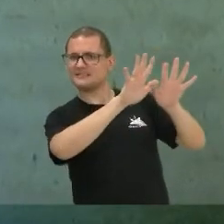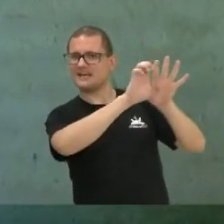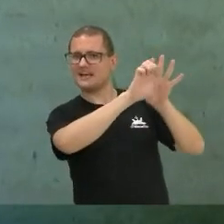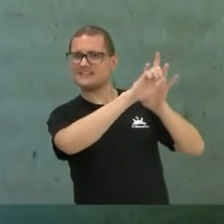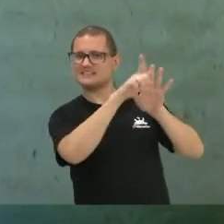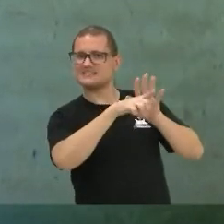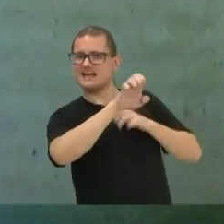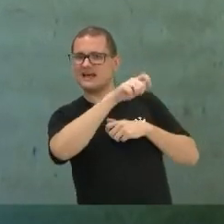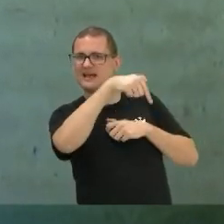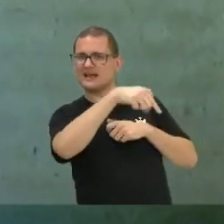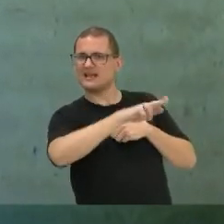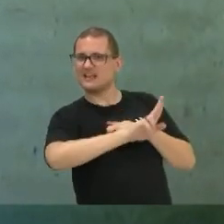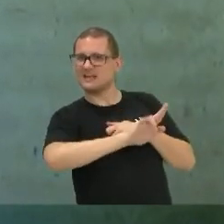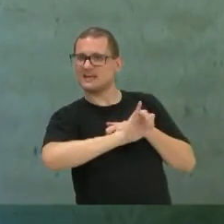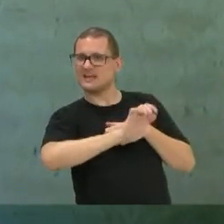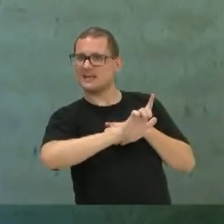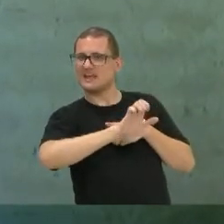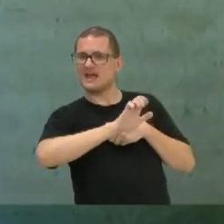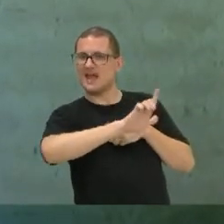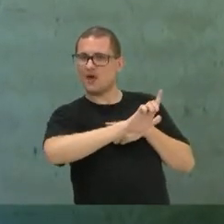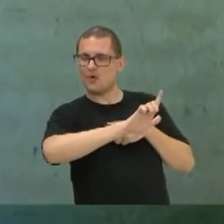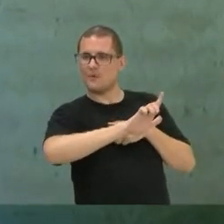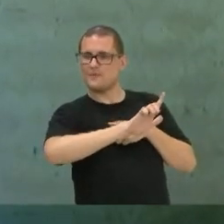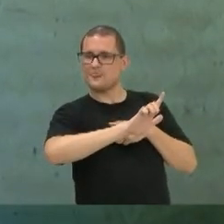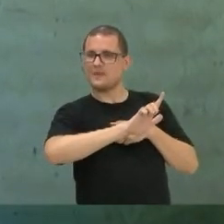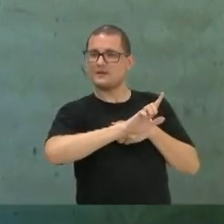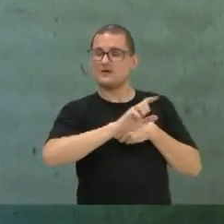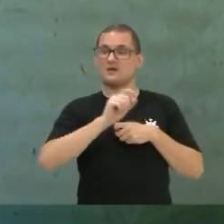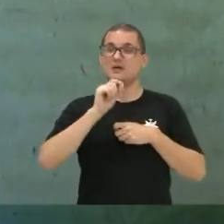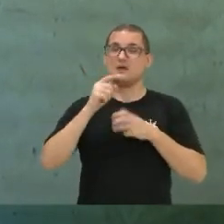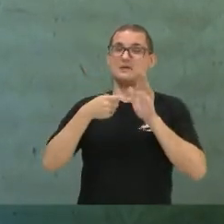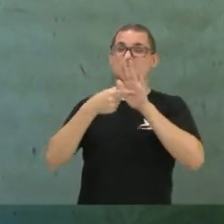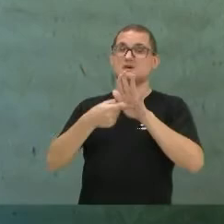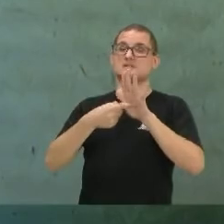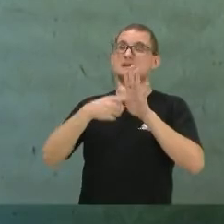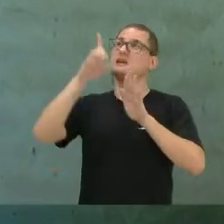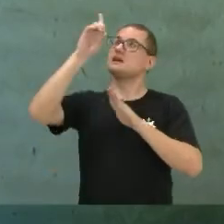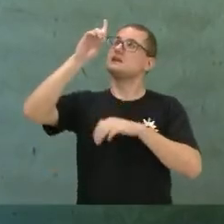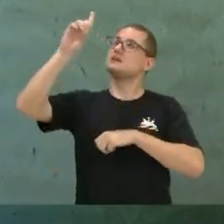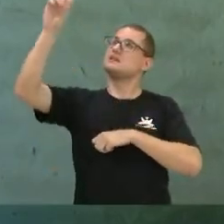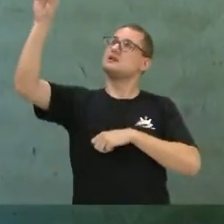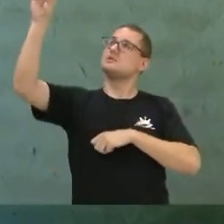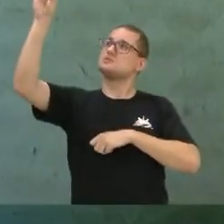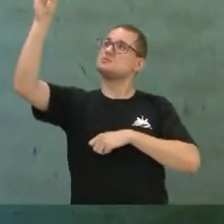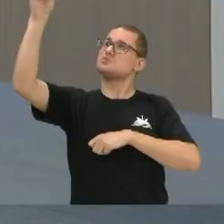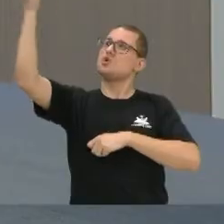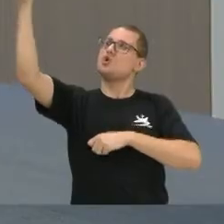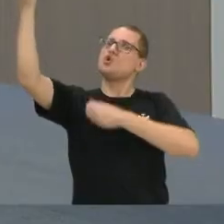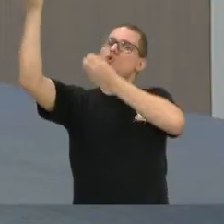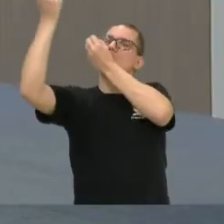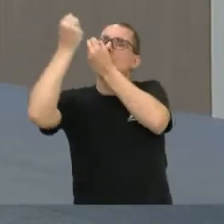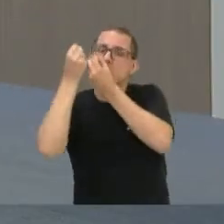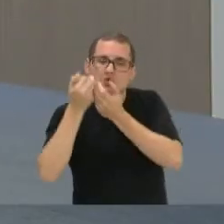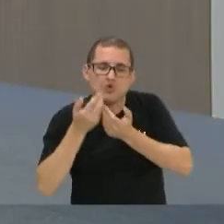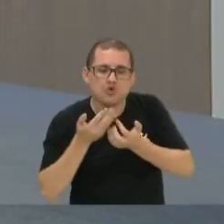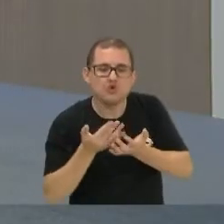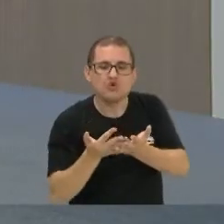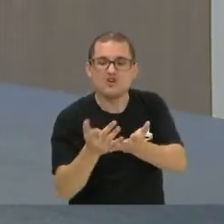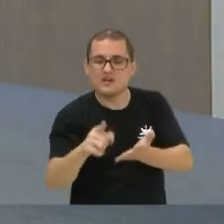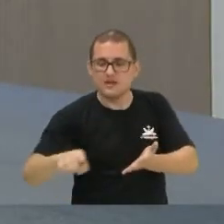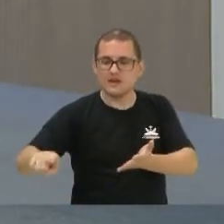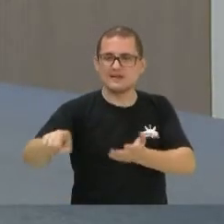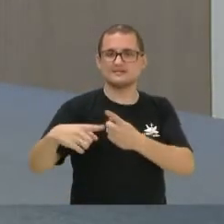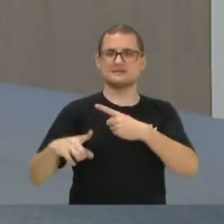vida tá vindo de deus penetrou os e aqueles cadáveres lá na praça